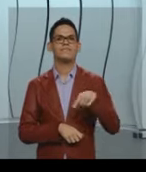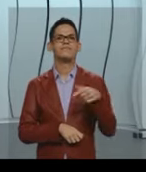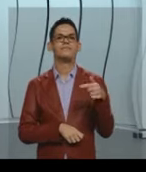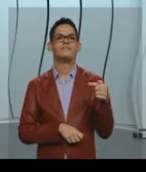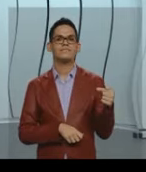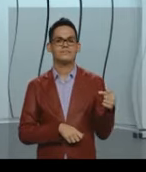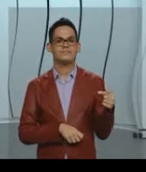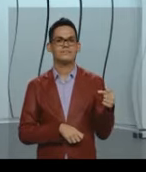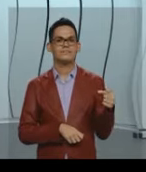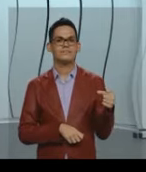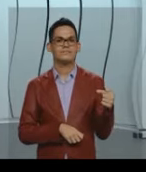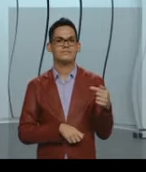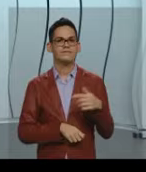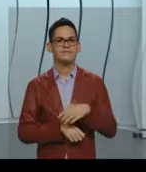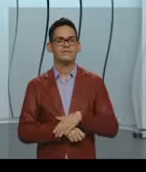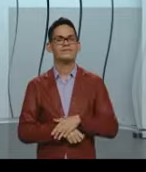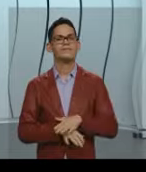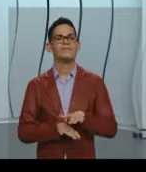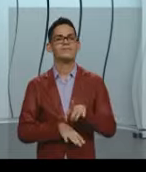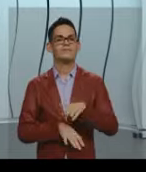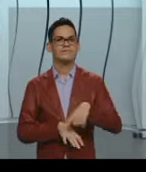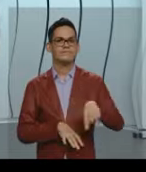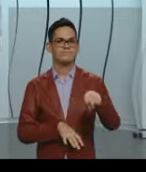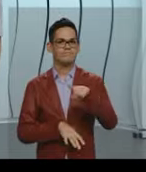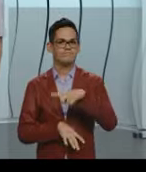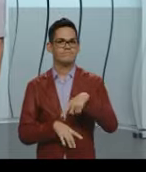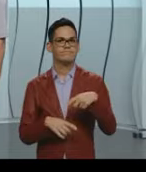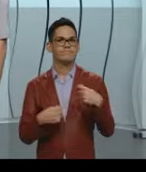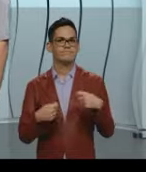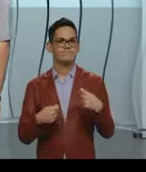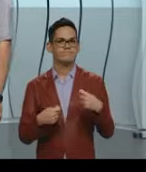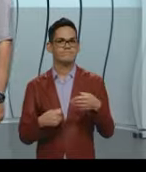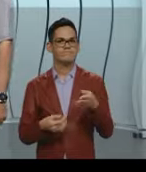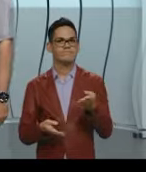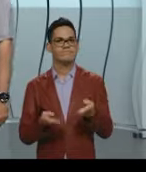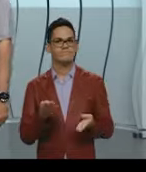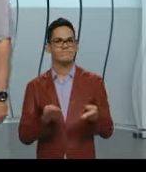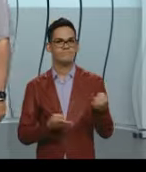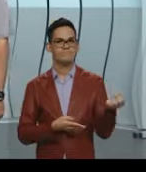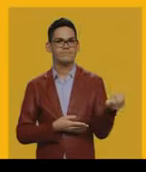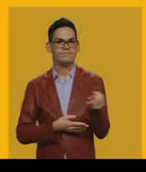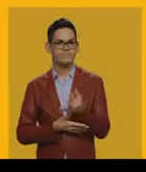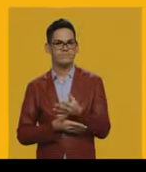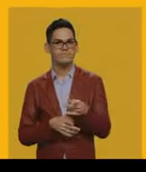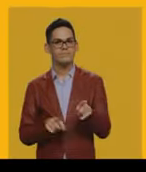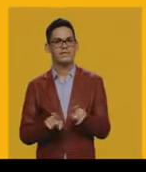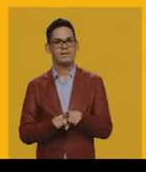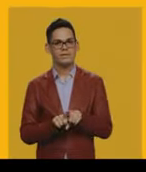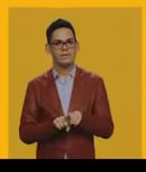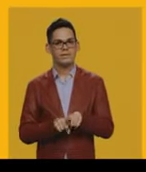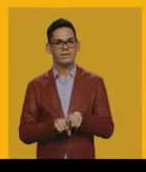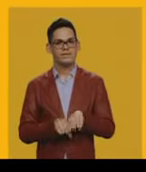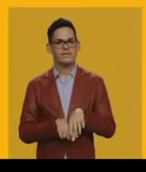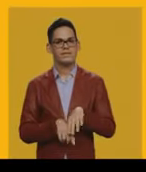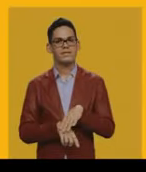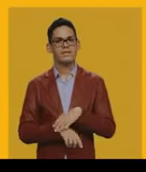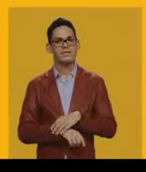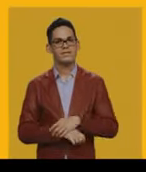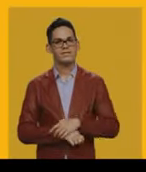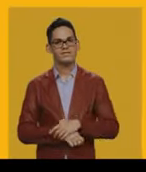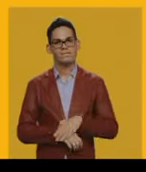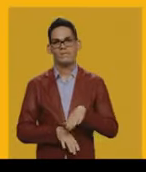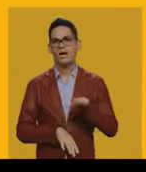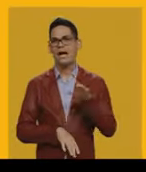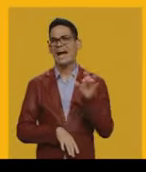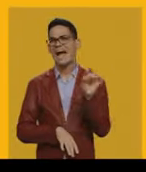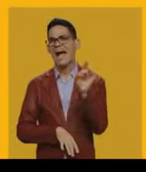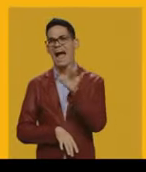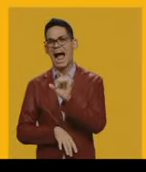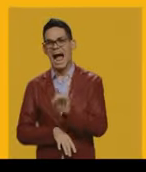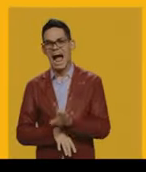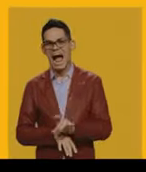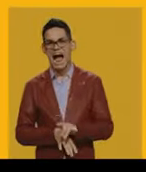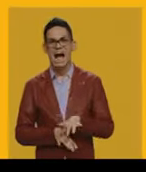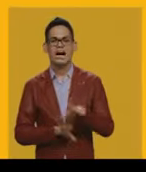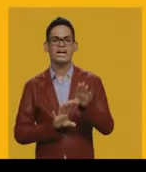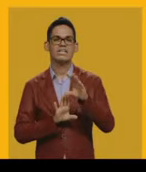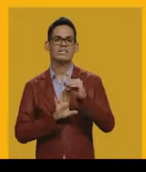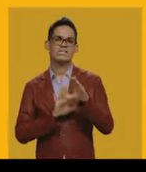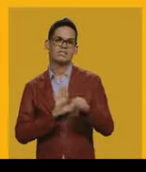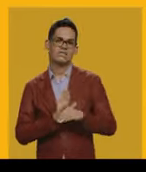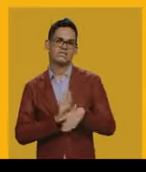9,1 em informática. A gente precisa dos pesos também, né? Cada disciplina lá tem um peso.